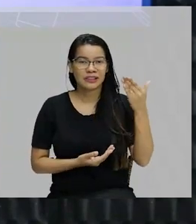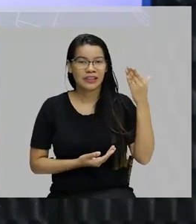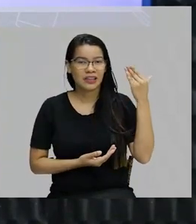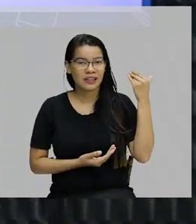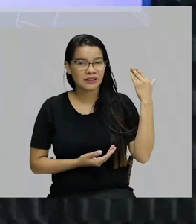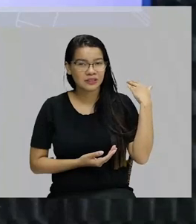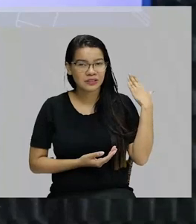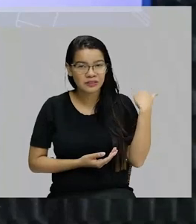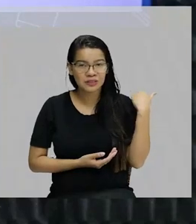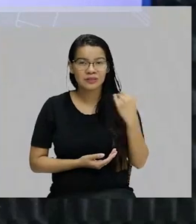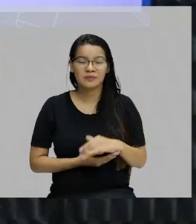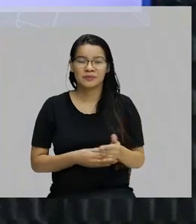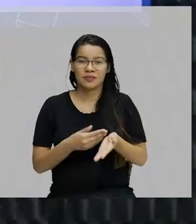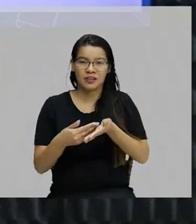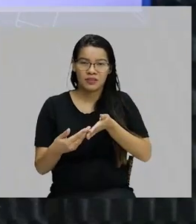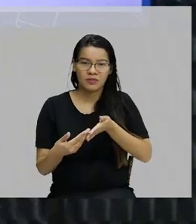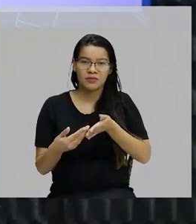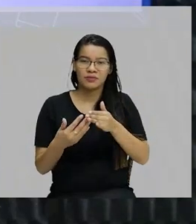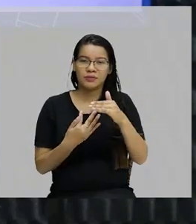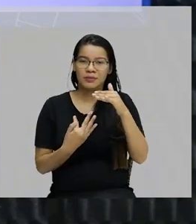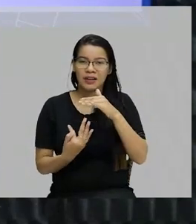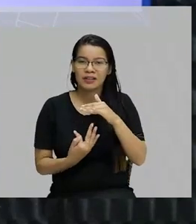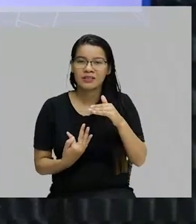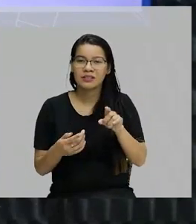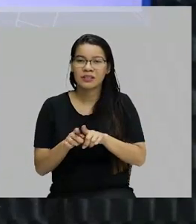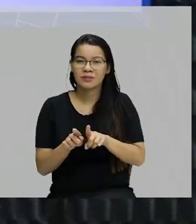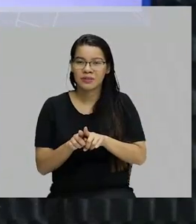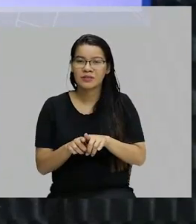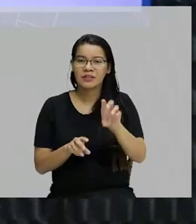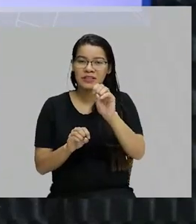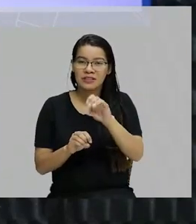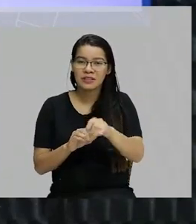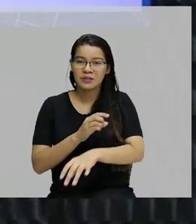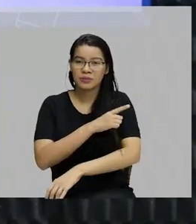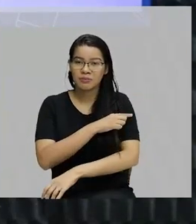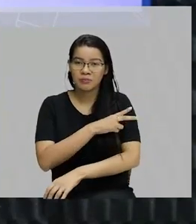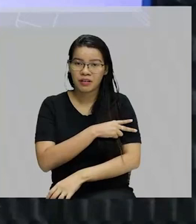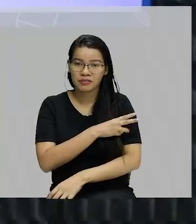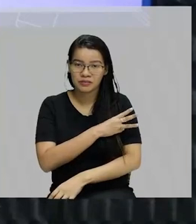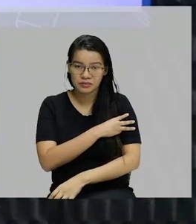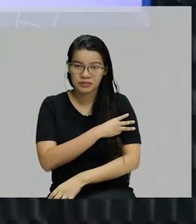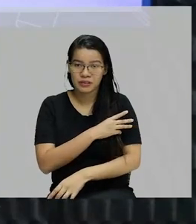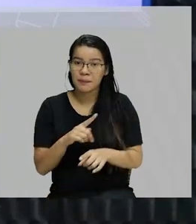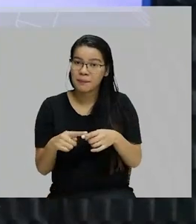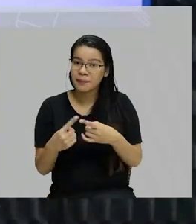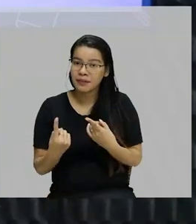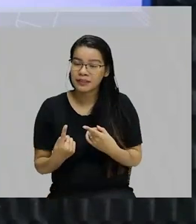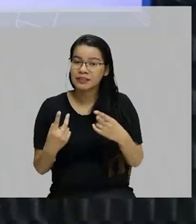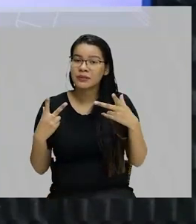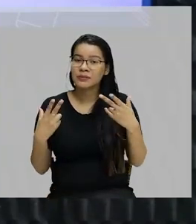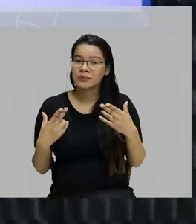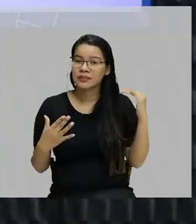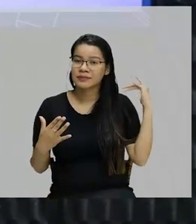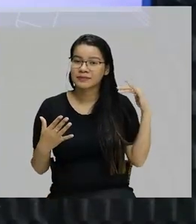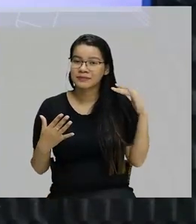Fundamental passando aí pelo fundamental dois e também no ensino médio mas no entanto né mesmo vindo lá desde